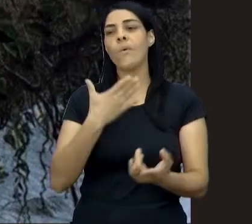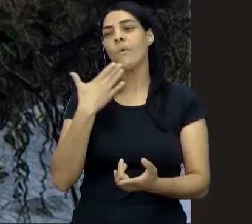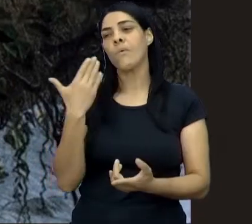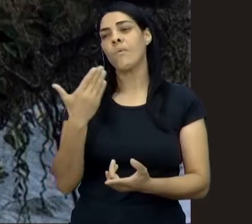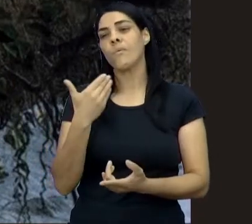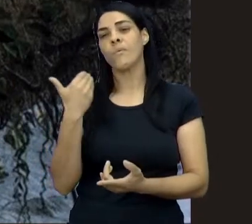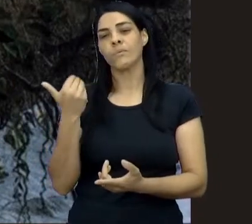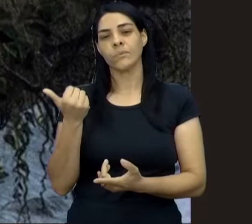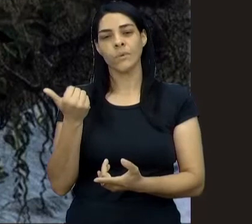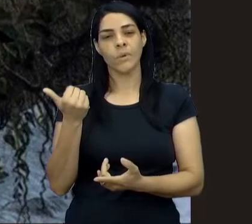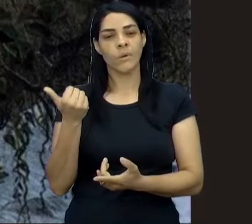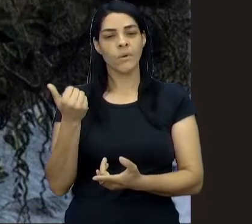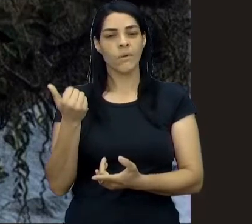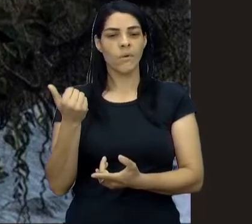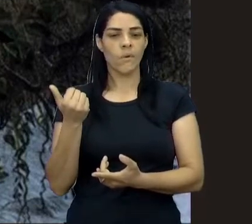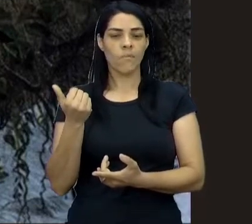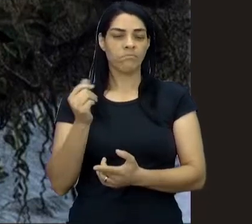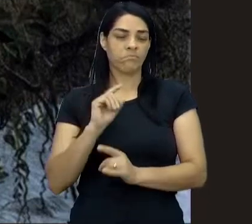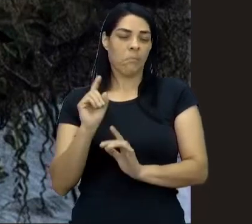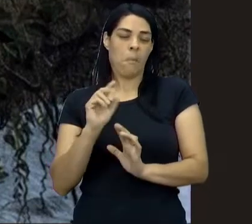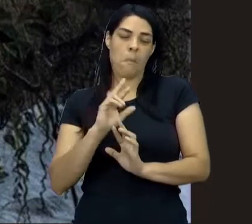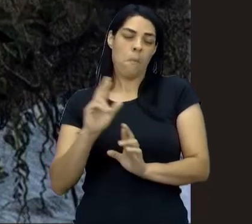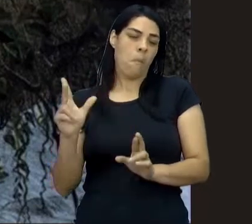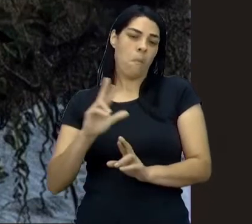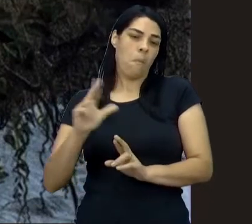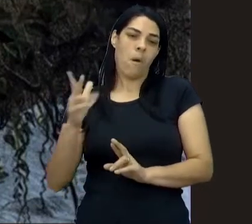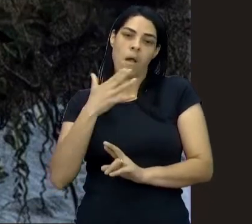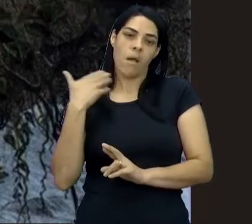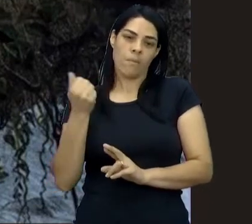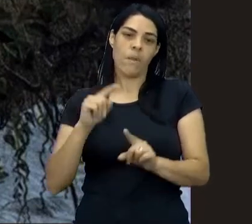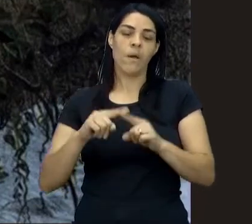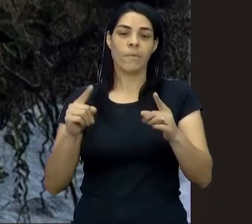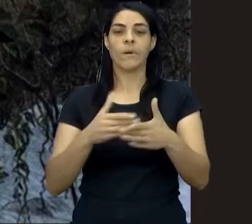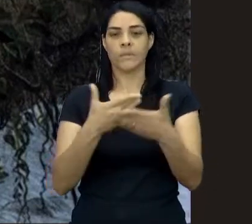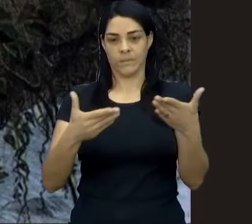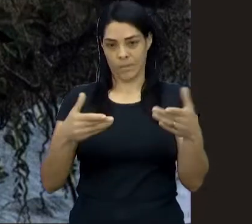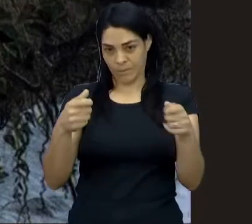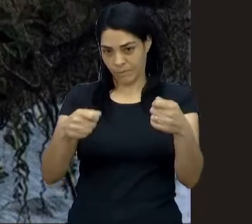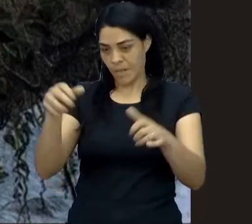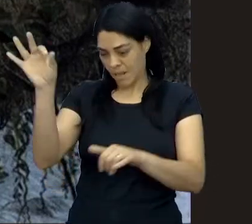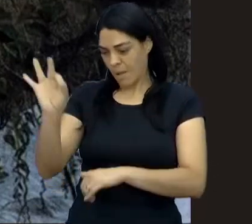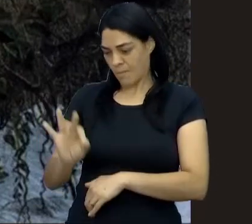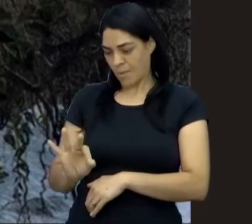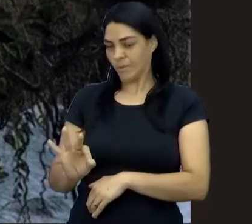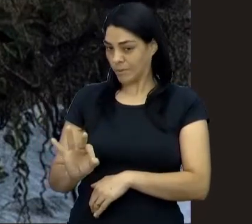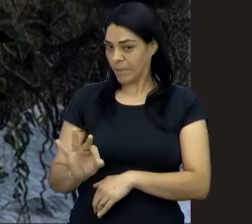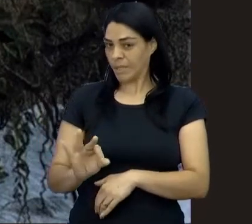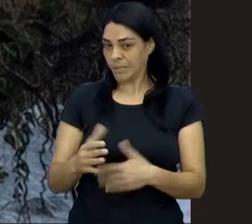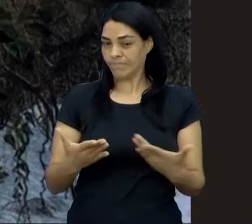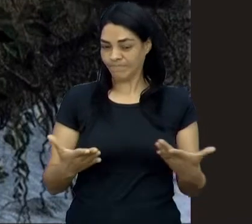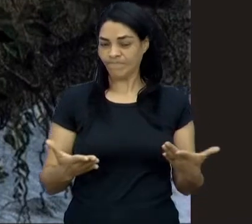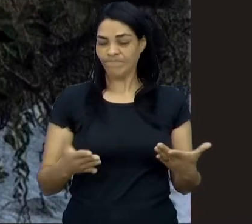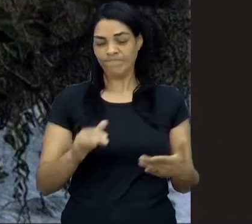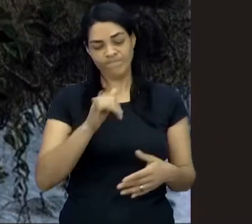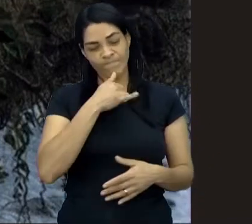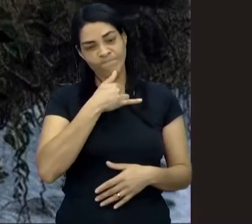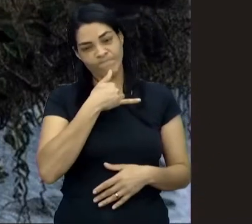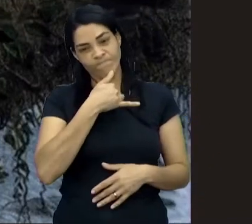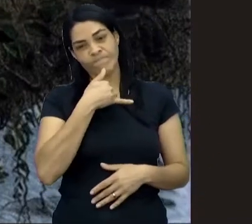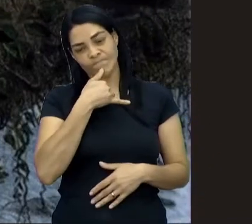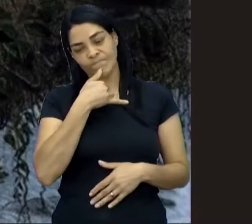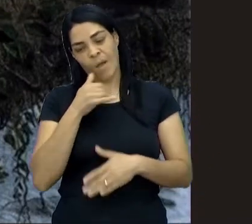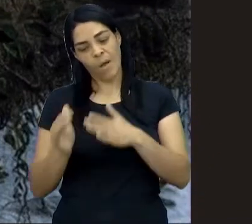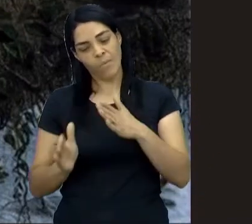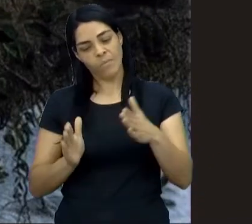coisa mas infelizmente a gente precisa dessas cotas ainda e infelizmente a gente vai precisar durante um